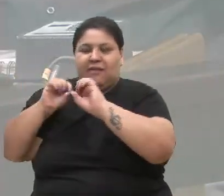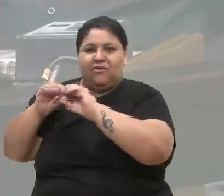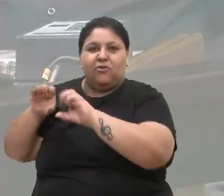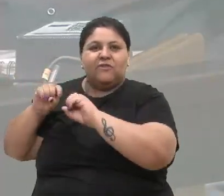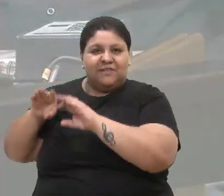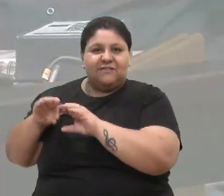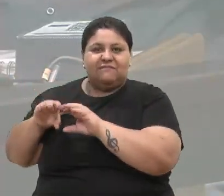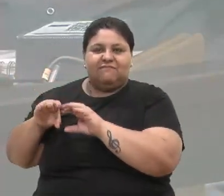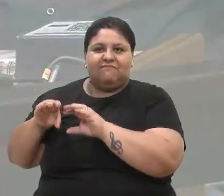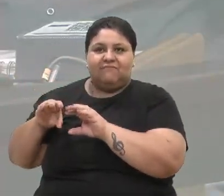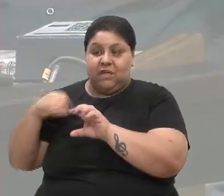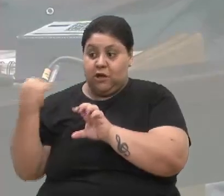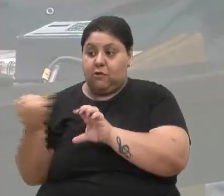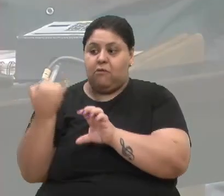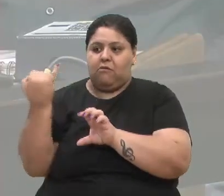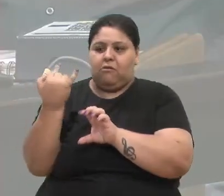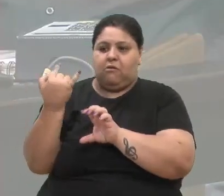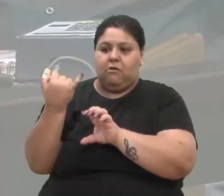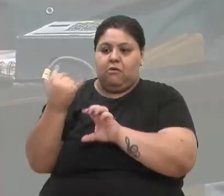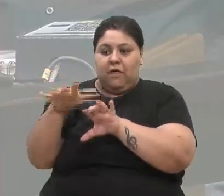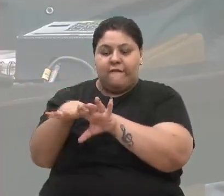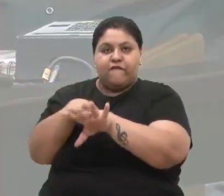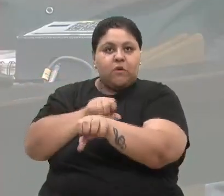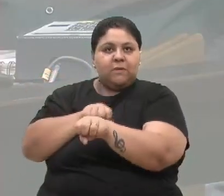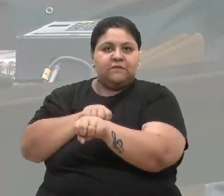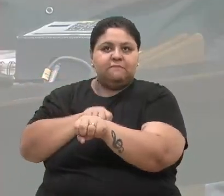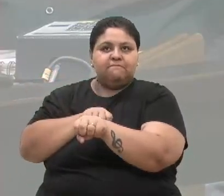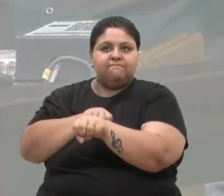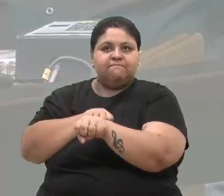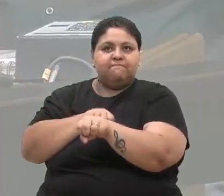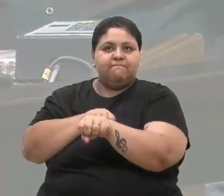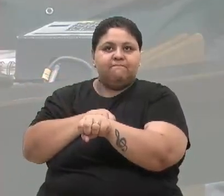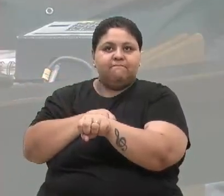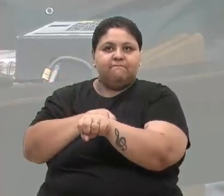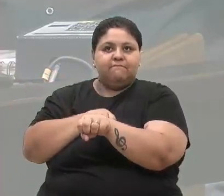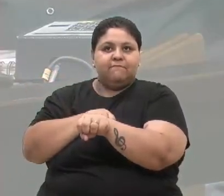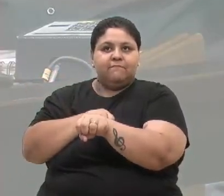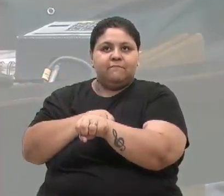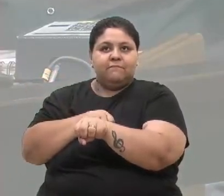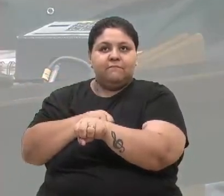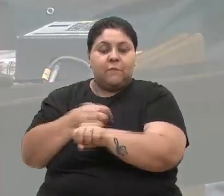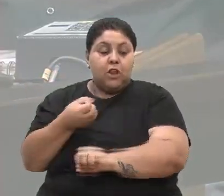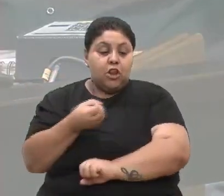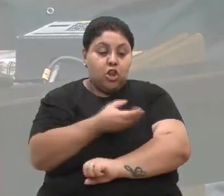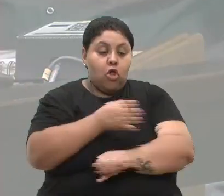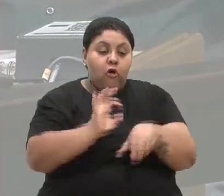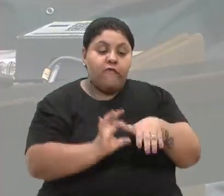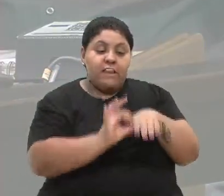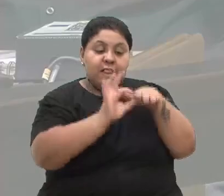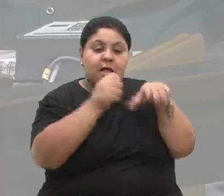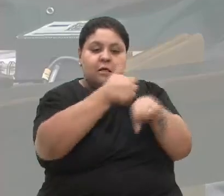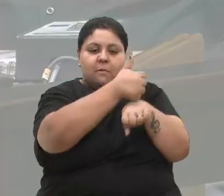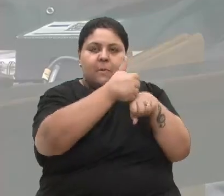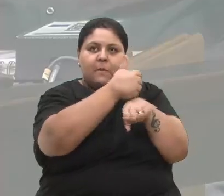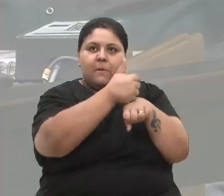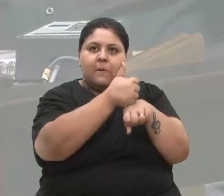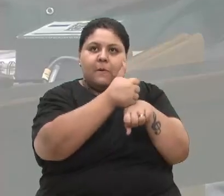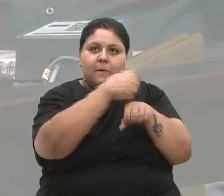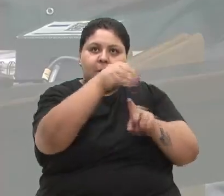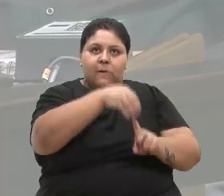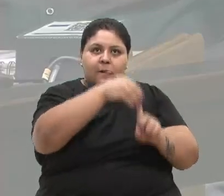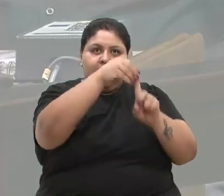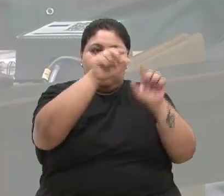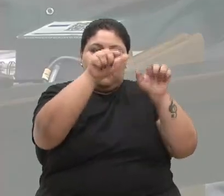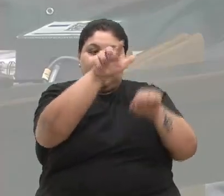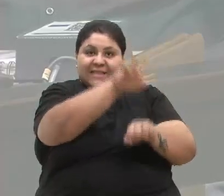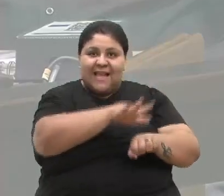quanto é importante a formação de novos líderes, de novos profissionais, principalmente na área da